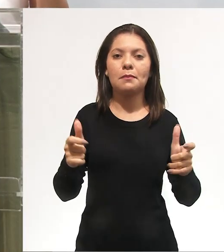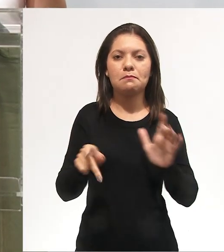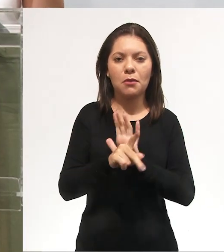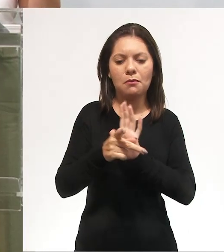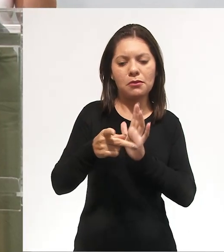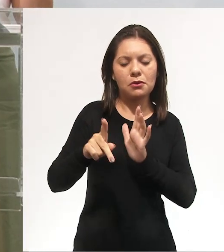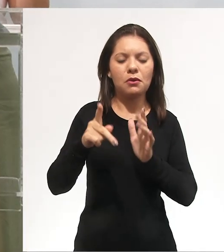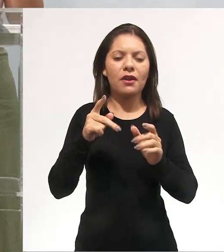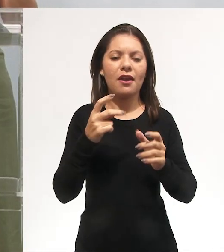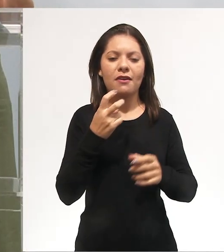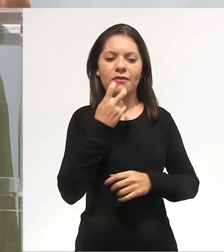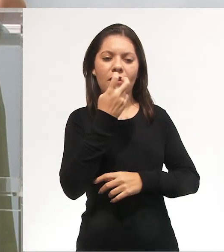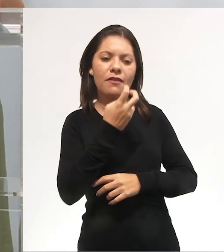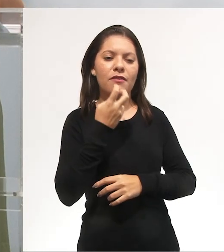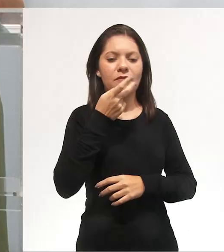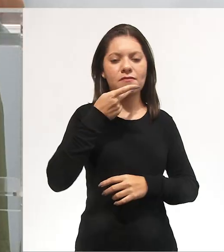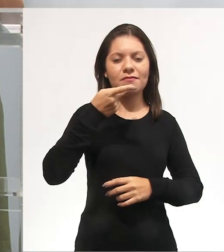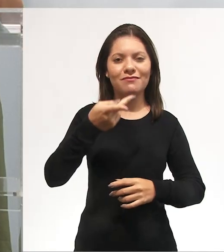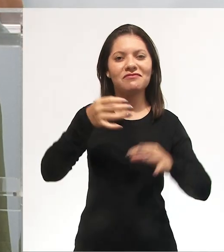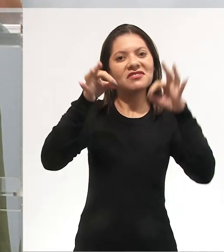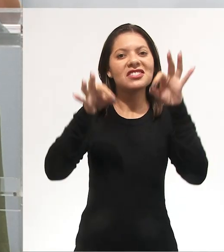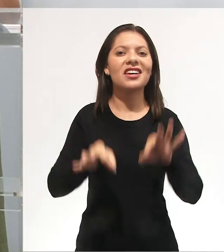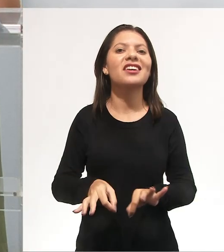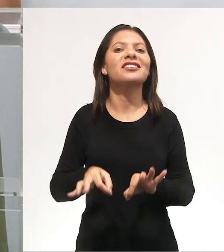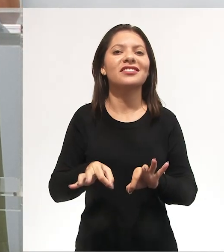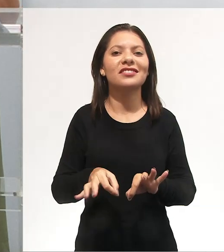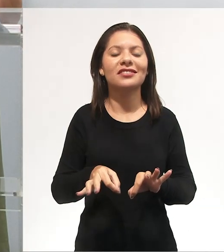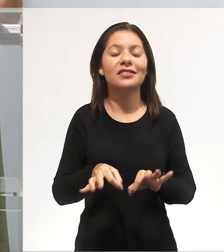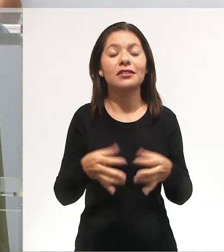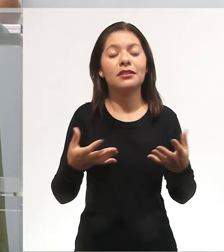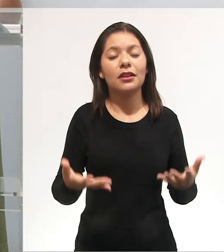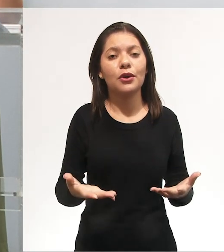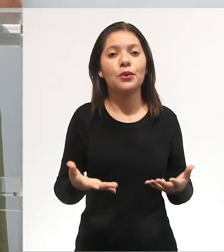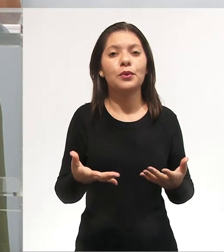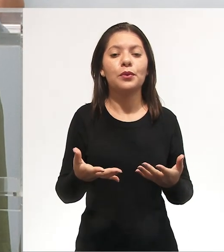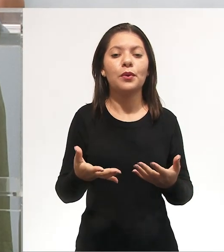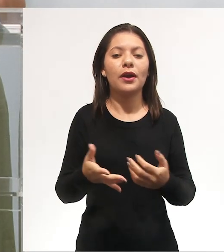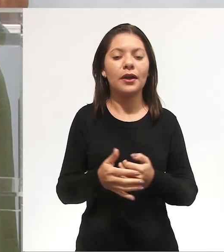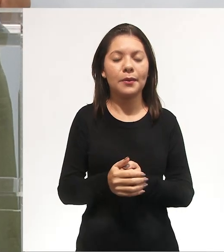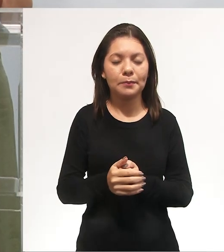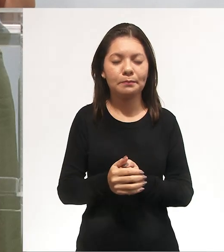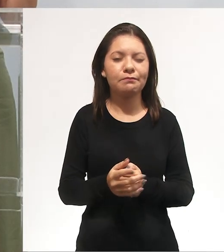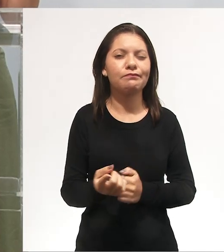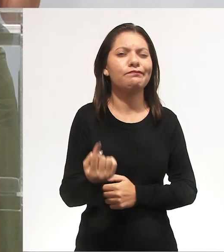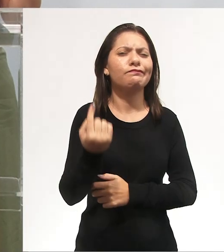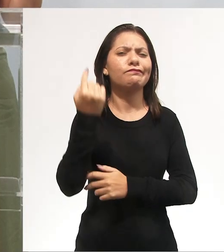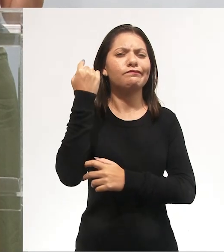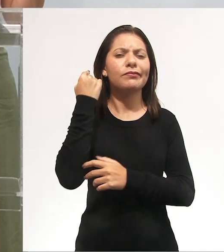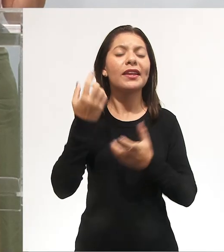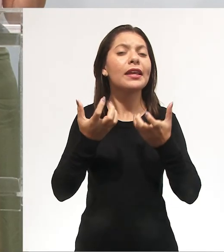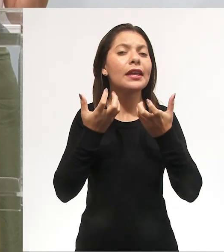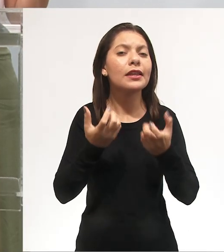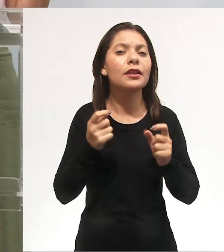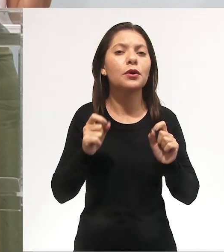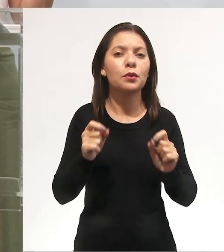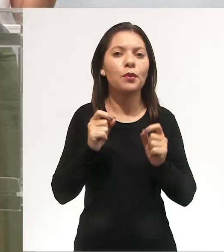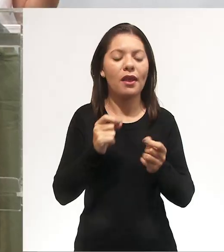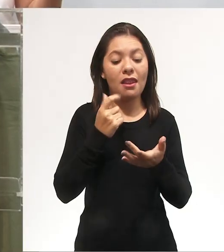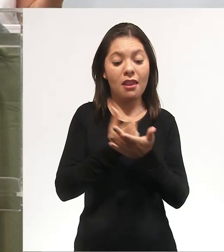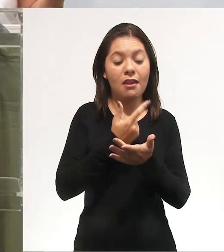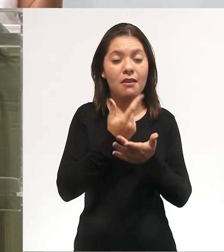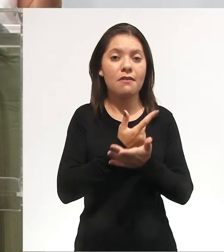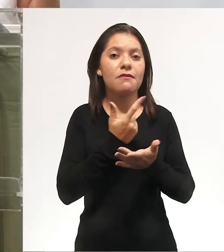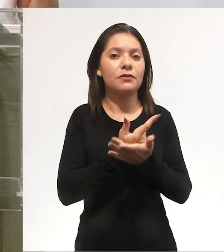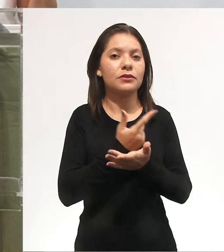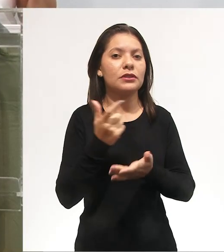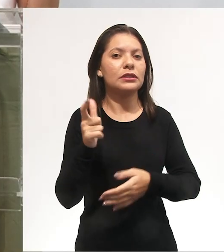de falar corretamente. Então, os modelos, né, que se buscava eram aqueles modelos dos livros